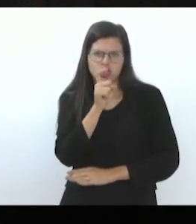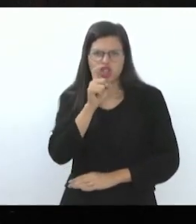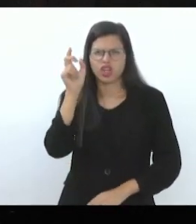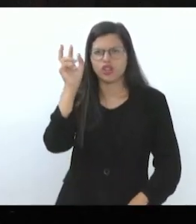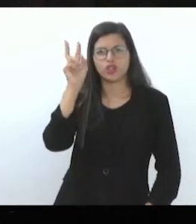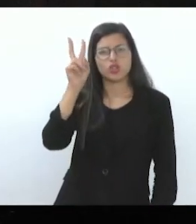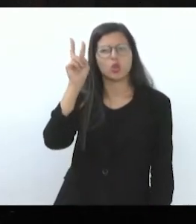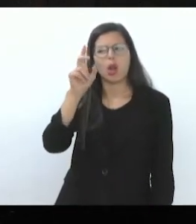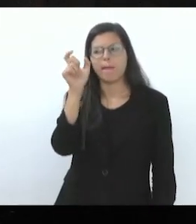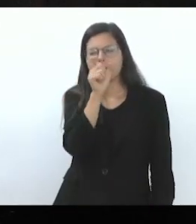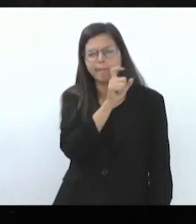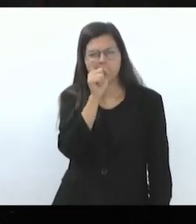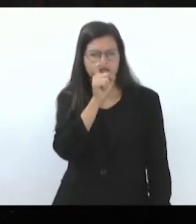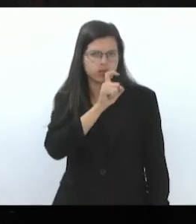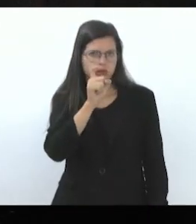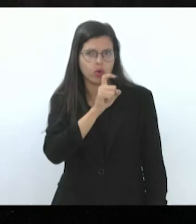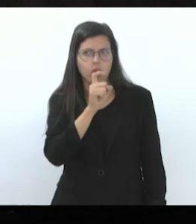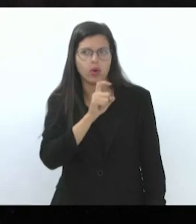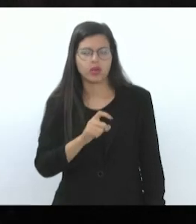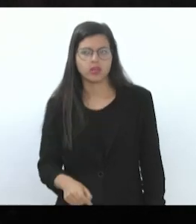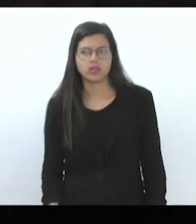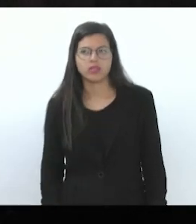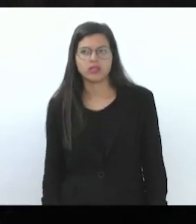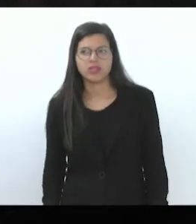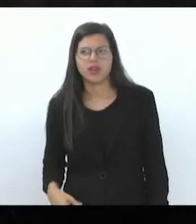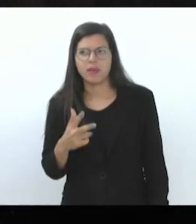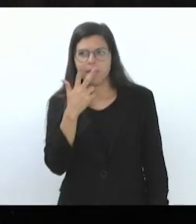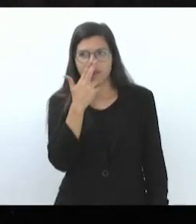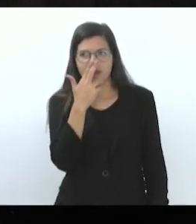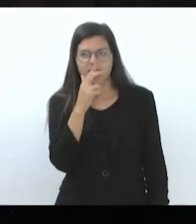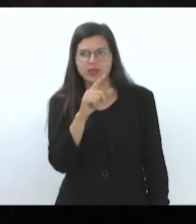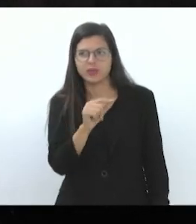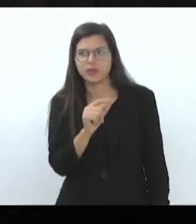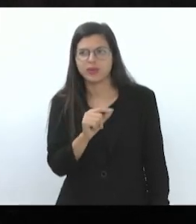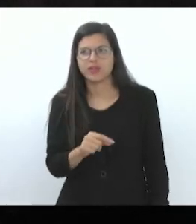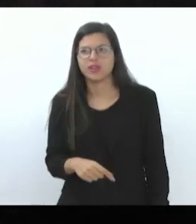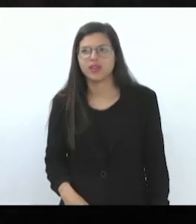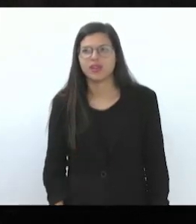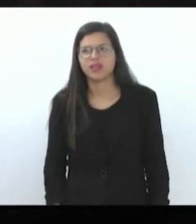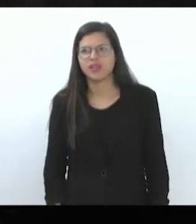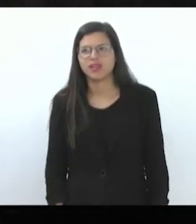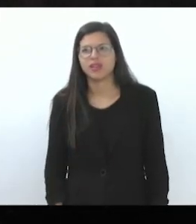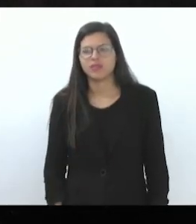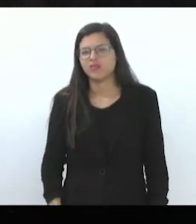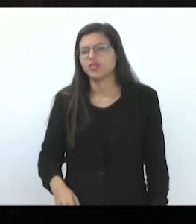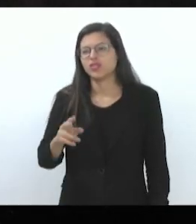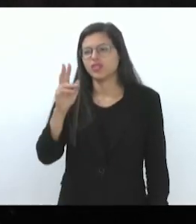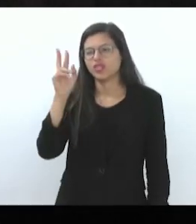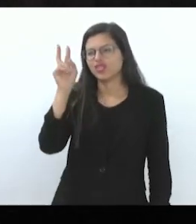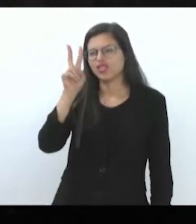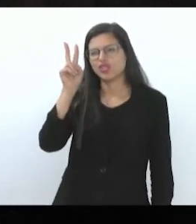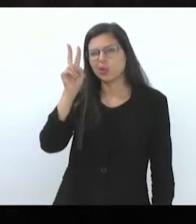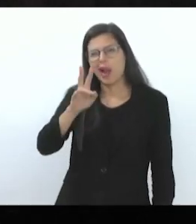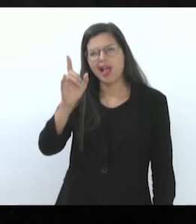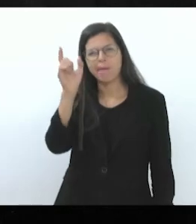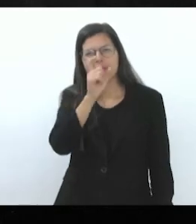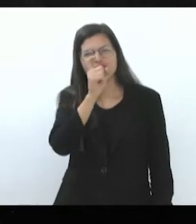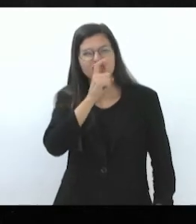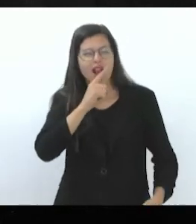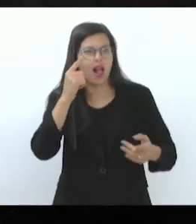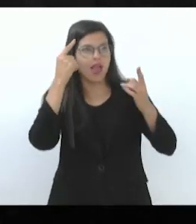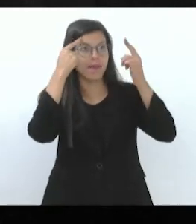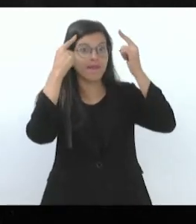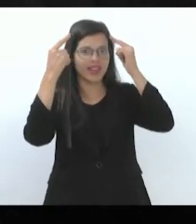como diz a Vossa Excelência, parece que? História de carochinho e de boitatá. História de boitatá que Vossa Excelência